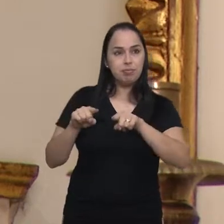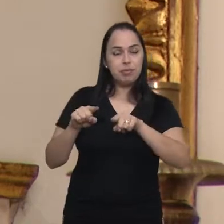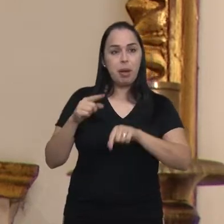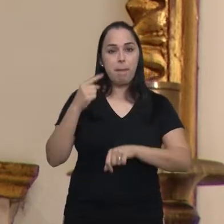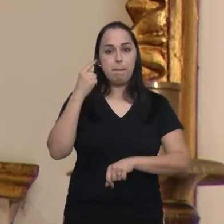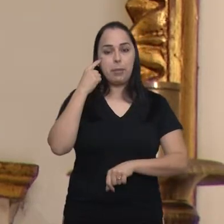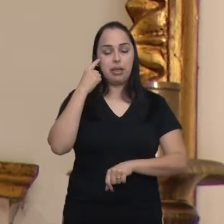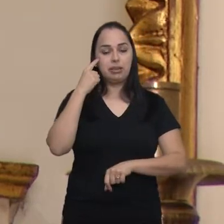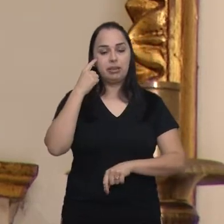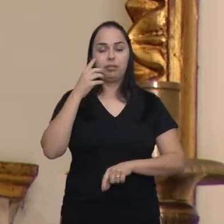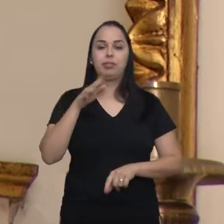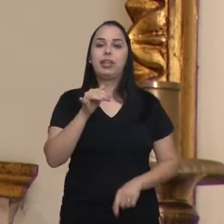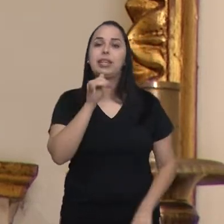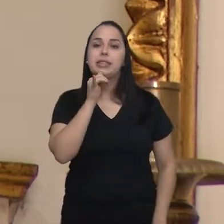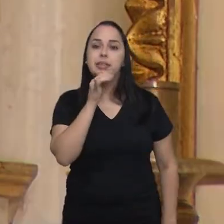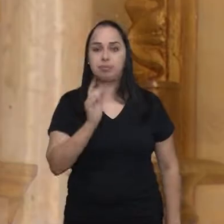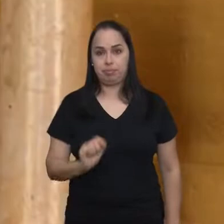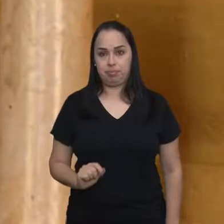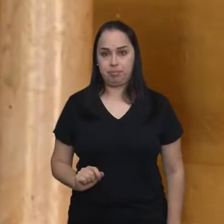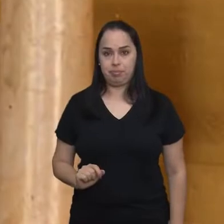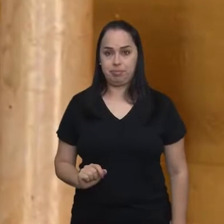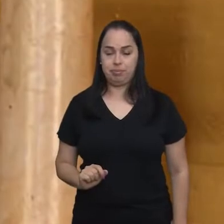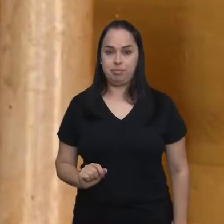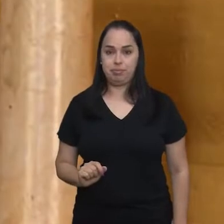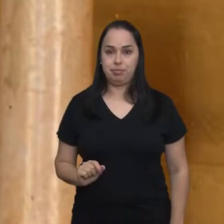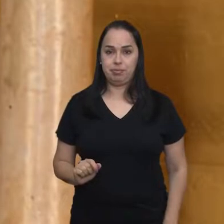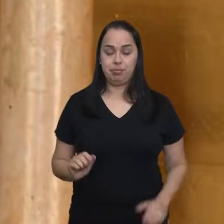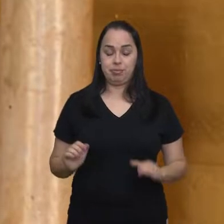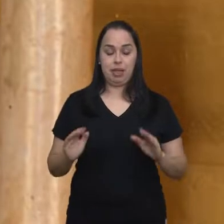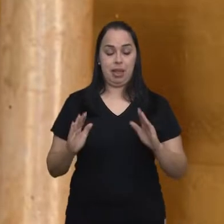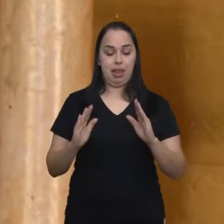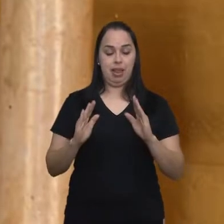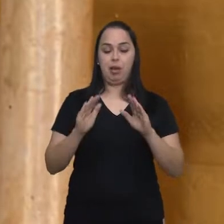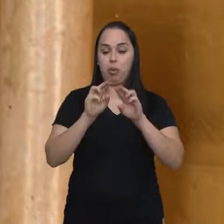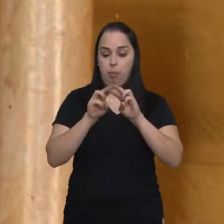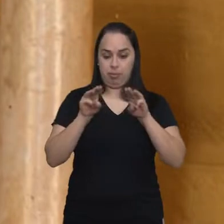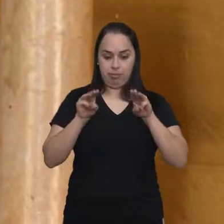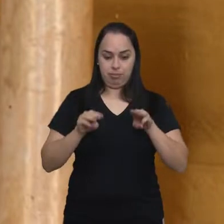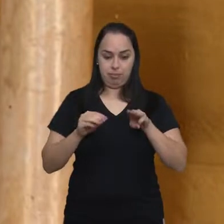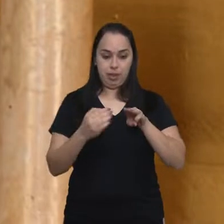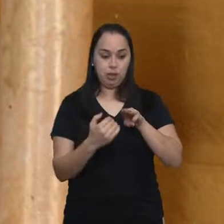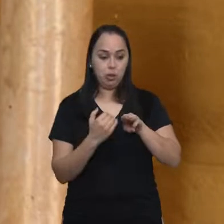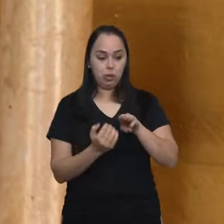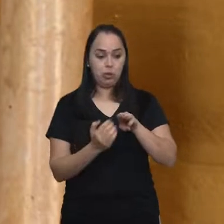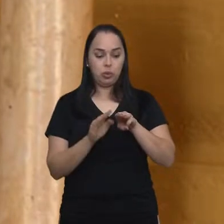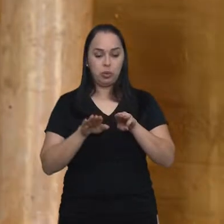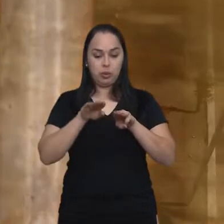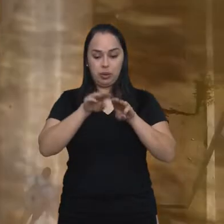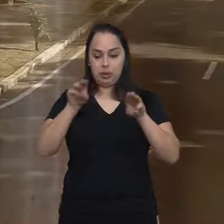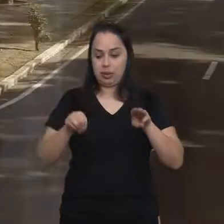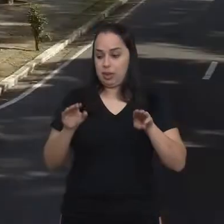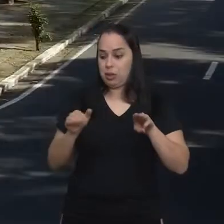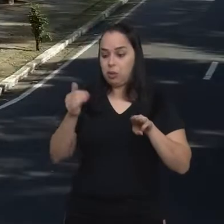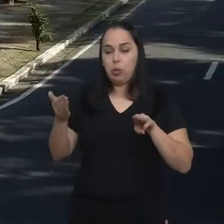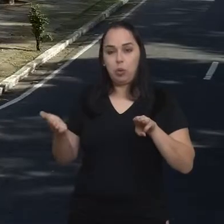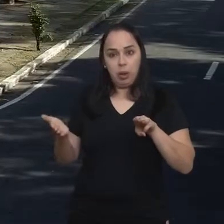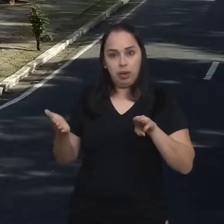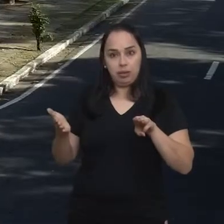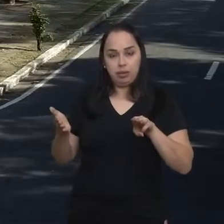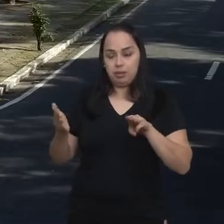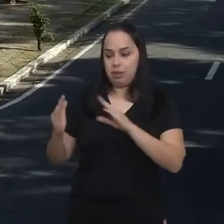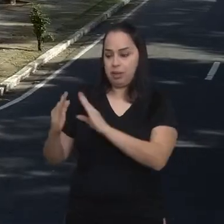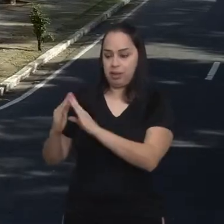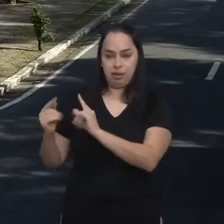sempre um referencial. Por exemplo, o nosso meio, o entorno do Museu de Arte Sacra, nós temos a Igreja